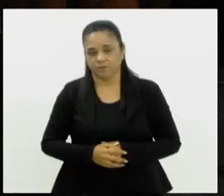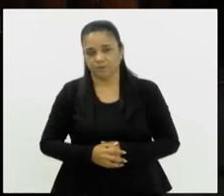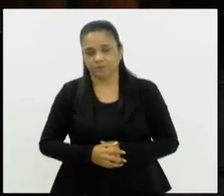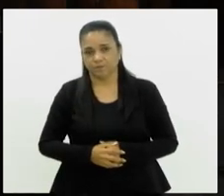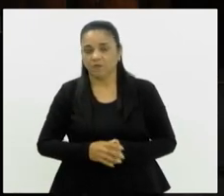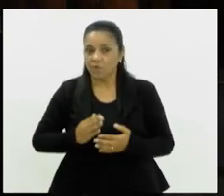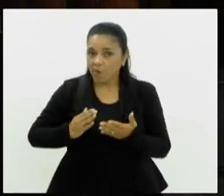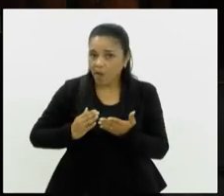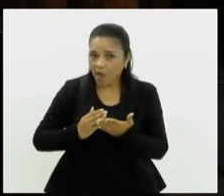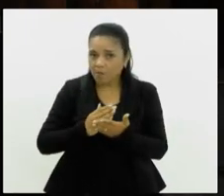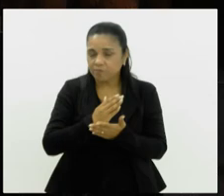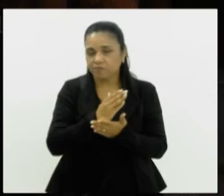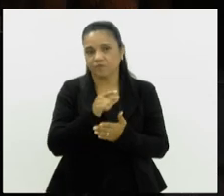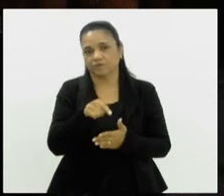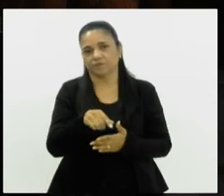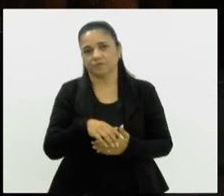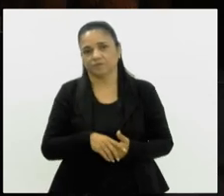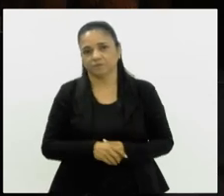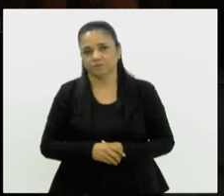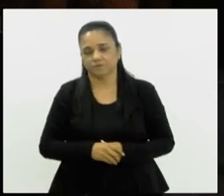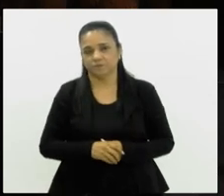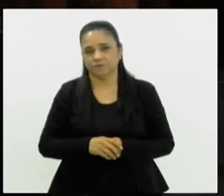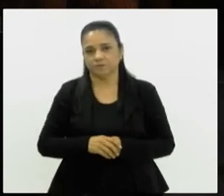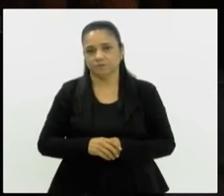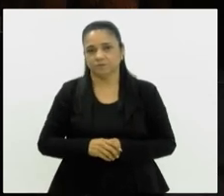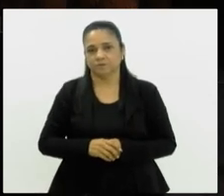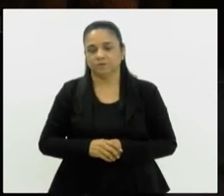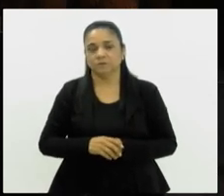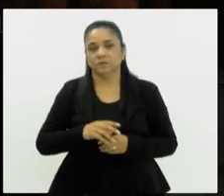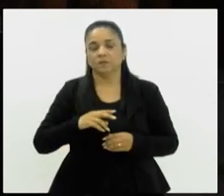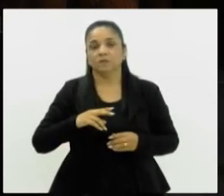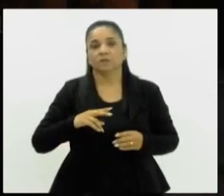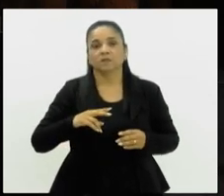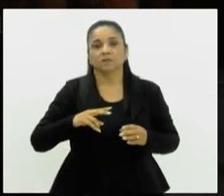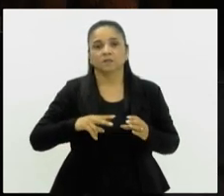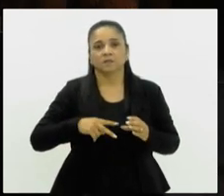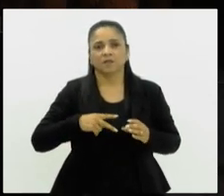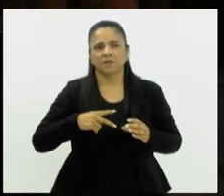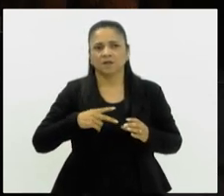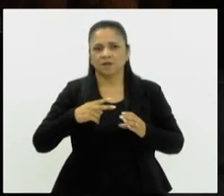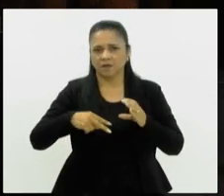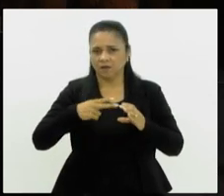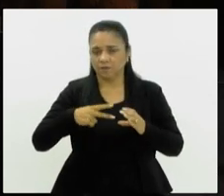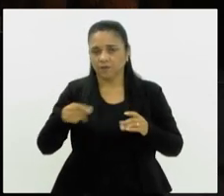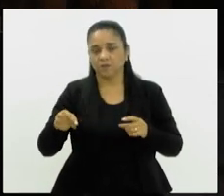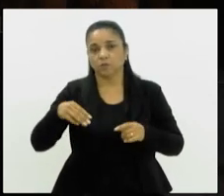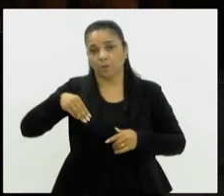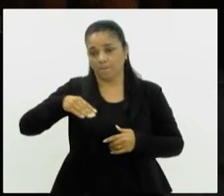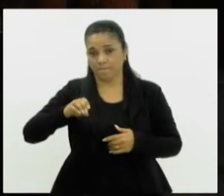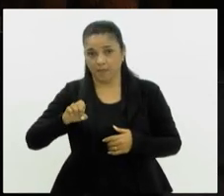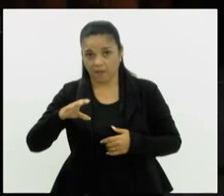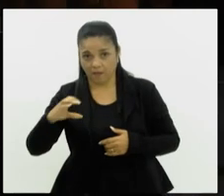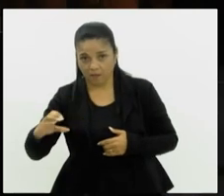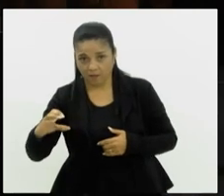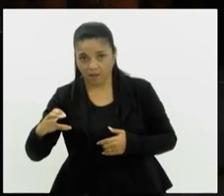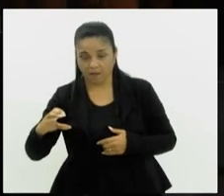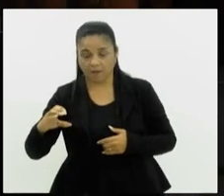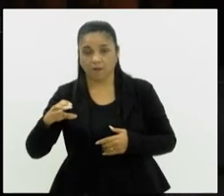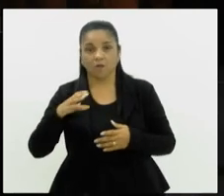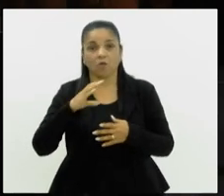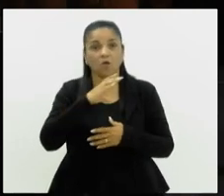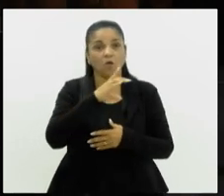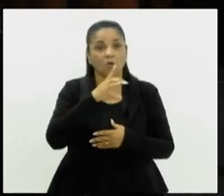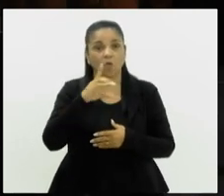Foi aprovado na Câmara de Educação Básica do MEC, quando ela era